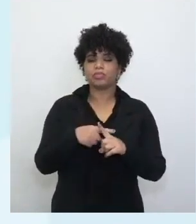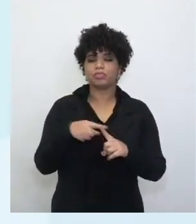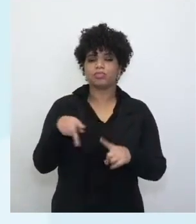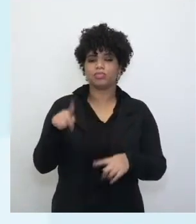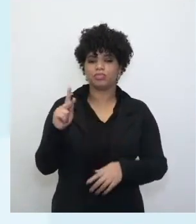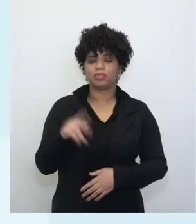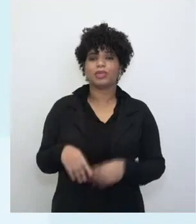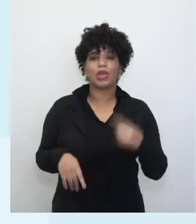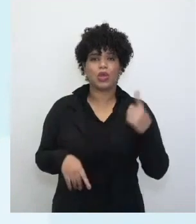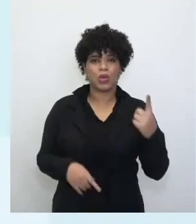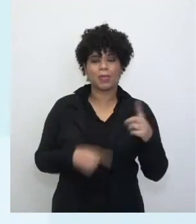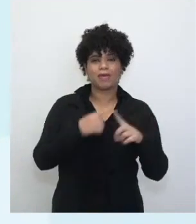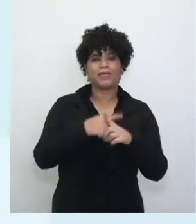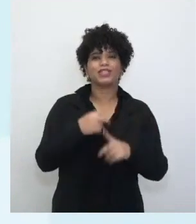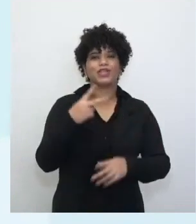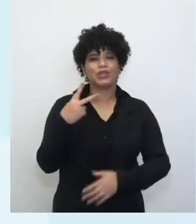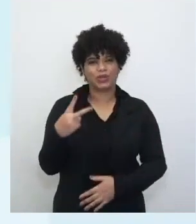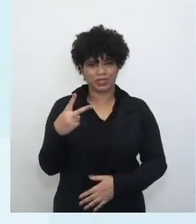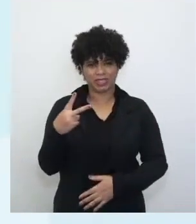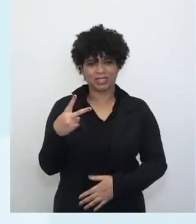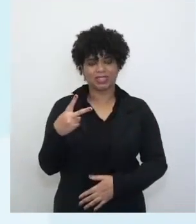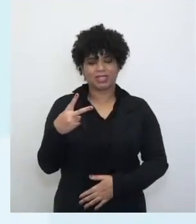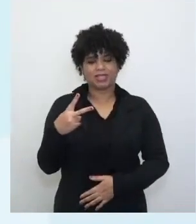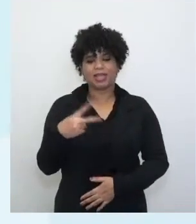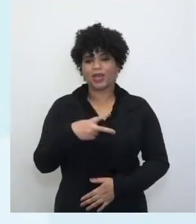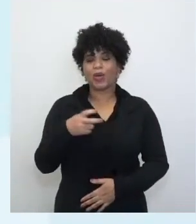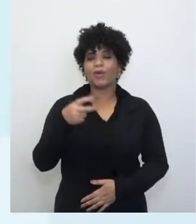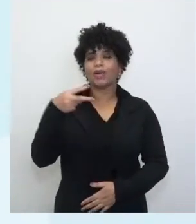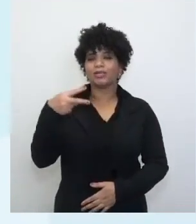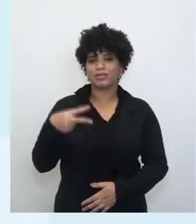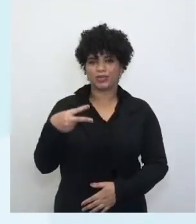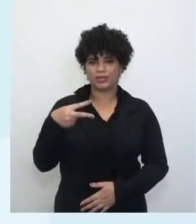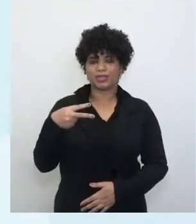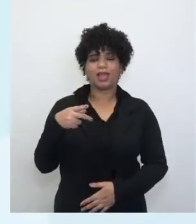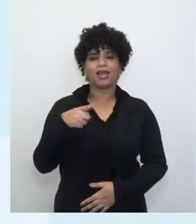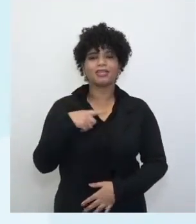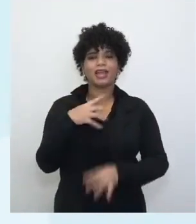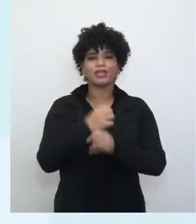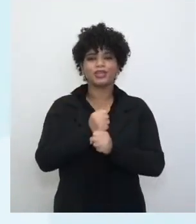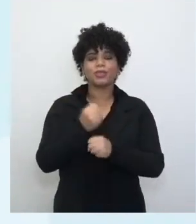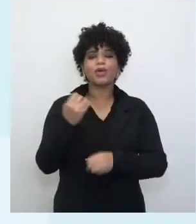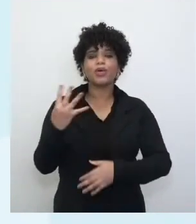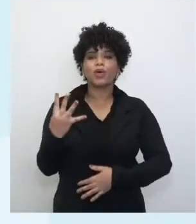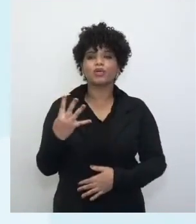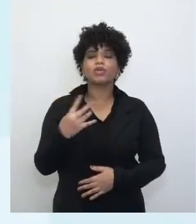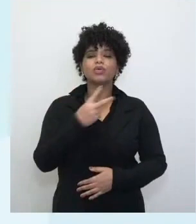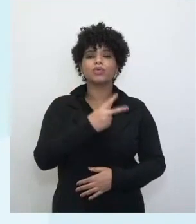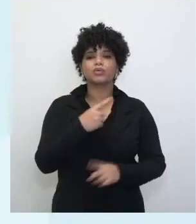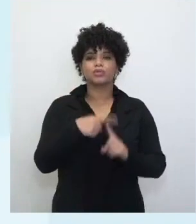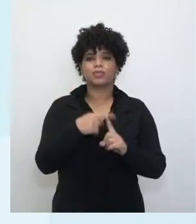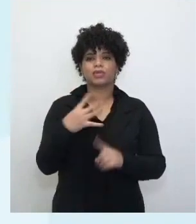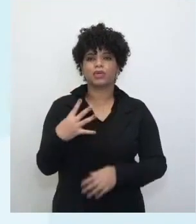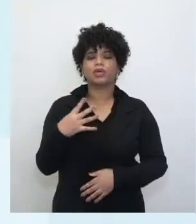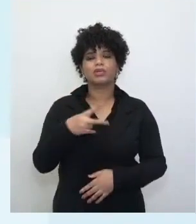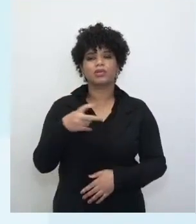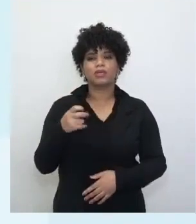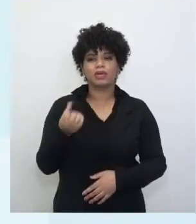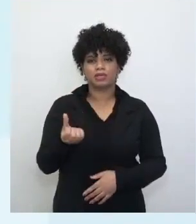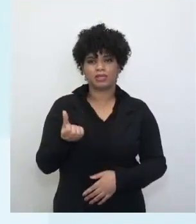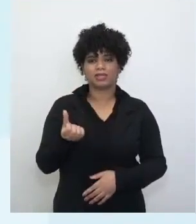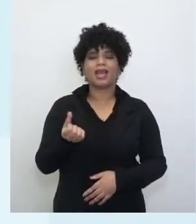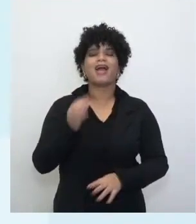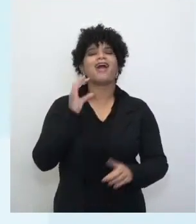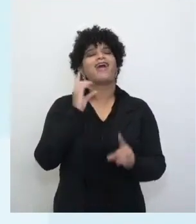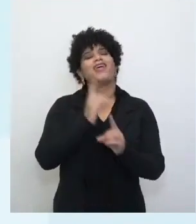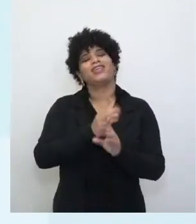Faço 1 vezes 2. 1 vezes 2... dá 2. E aí, eu somo ele com 4. 2 mais 4, 6. Já descobri